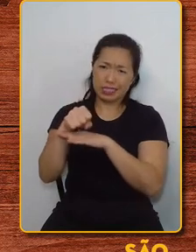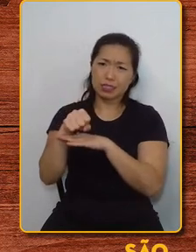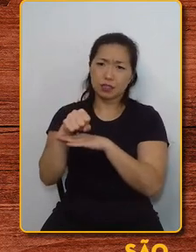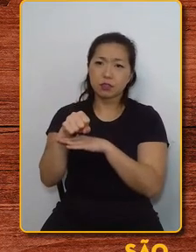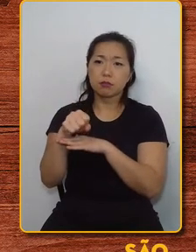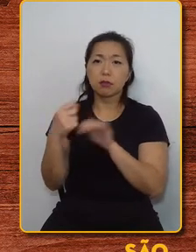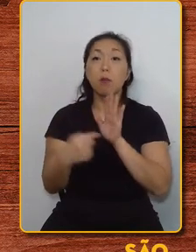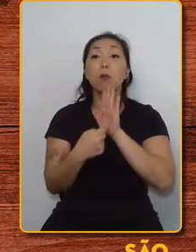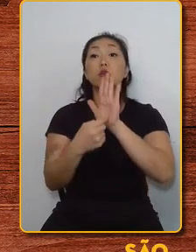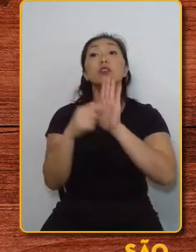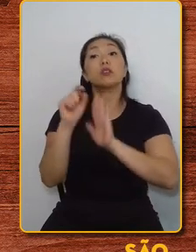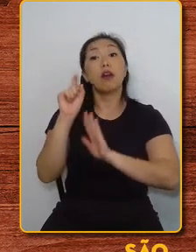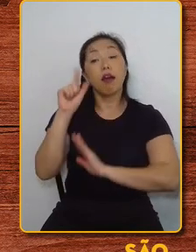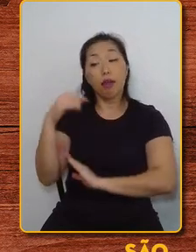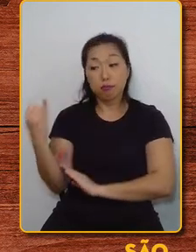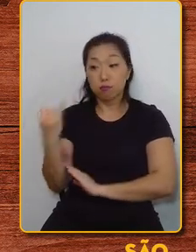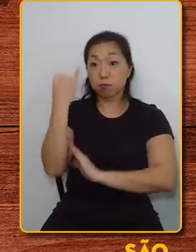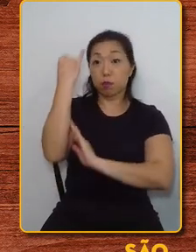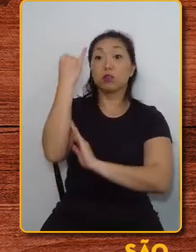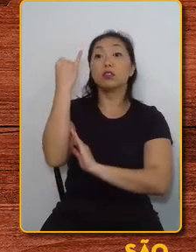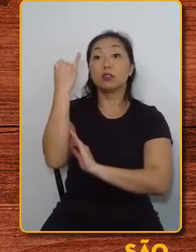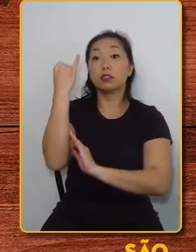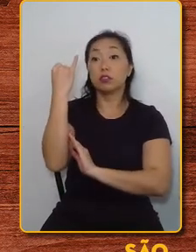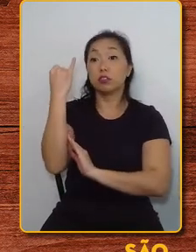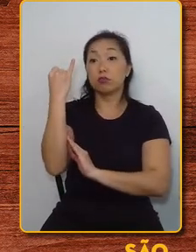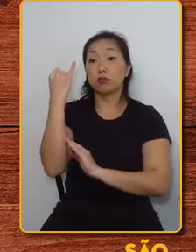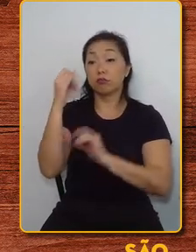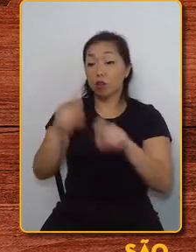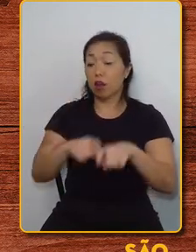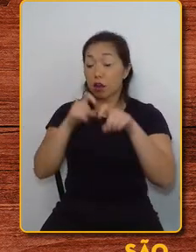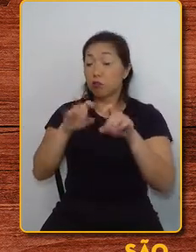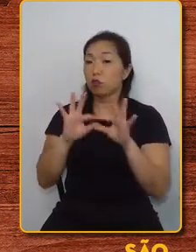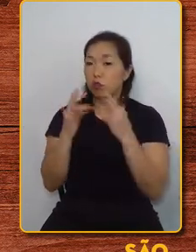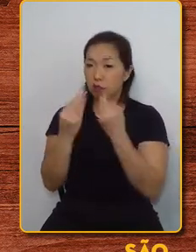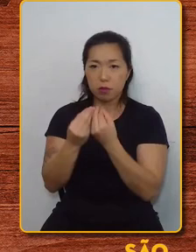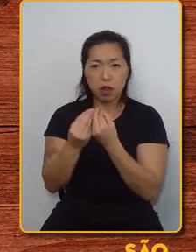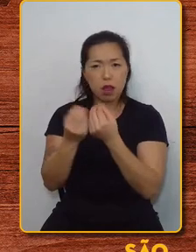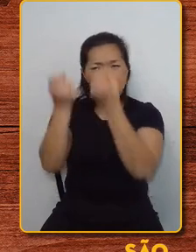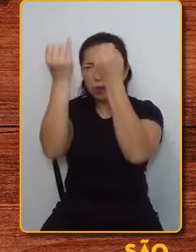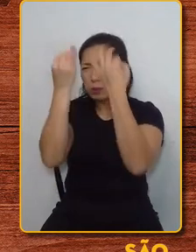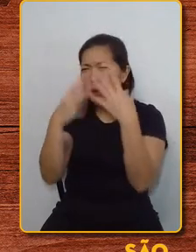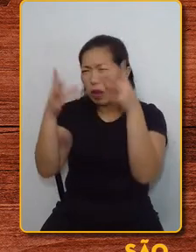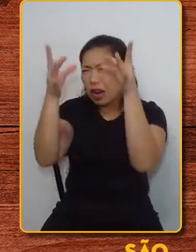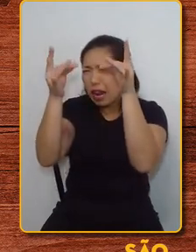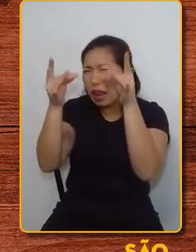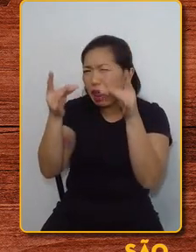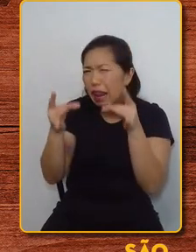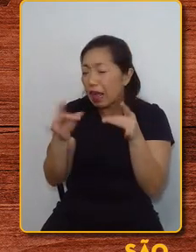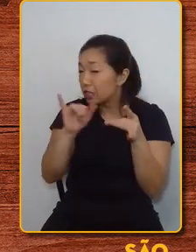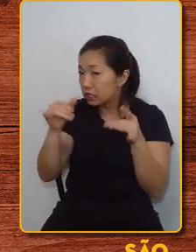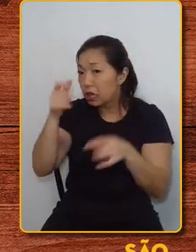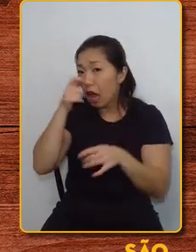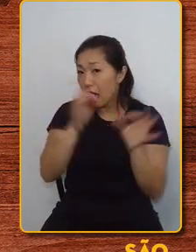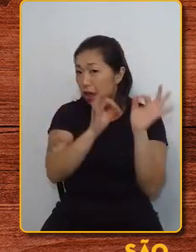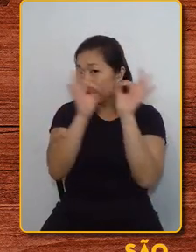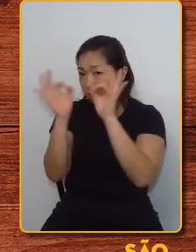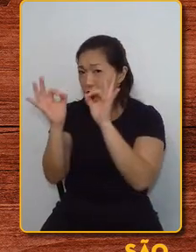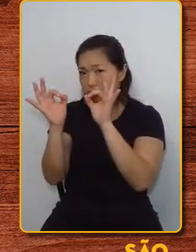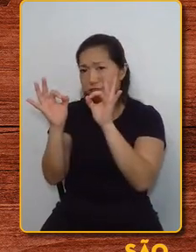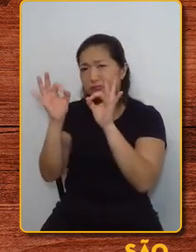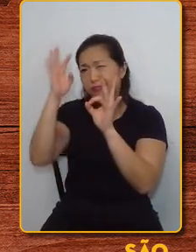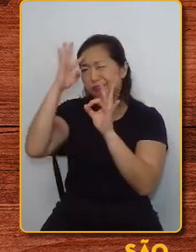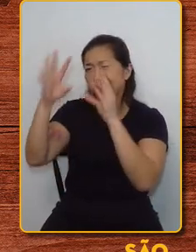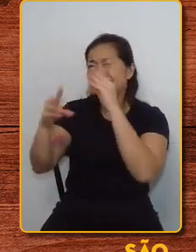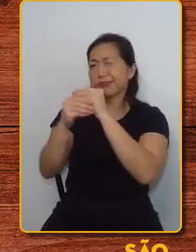agricultura familiar, né? Eu acho que ele, sem explicar o que é agricultura familiar, você assiste o filme e sabe o que que é, né? Porque